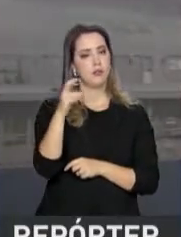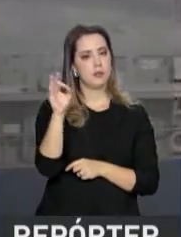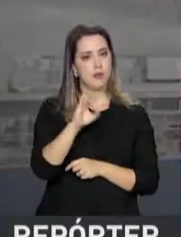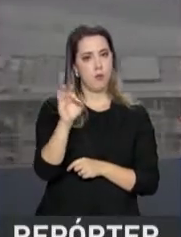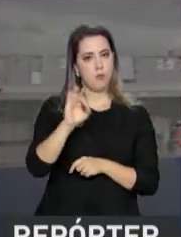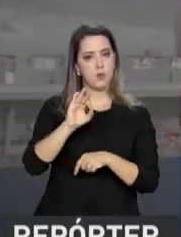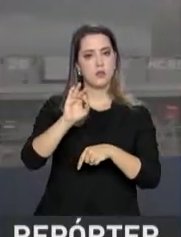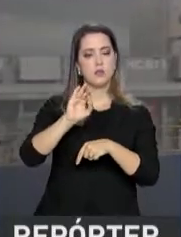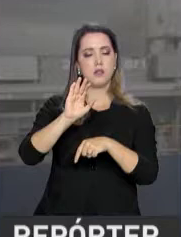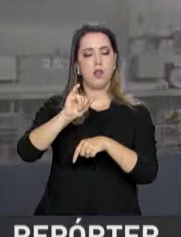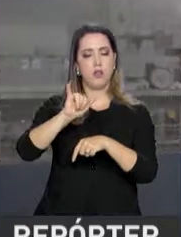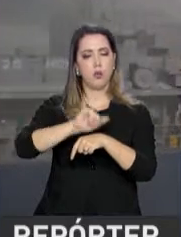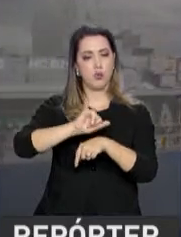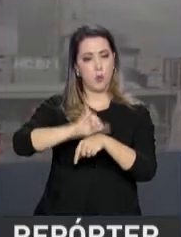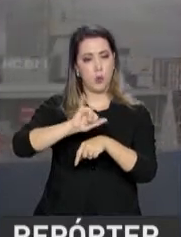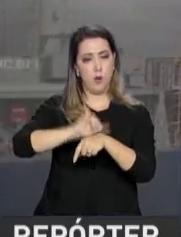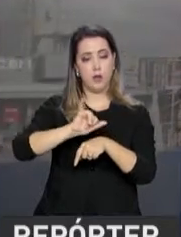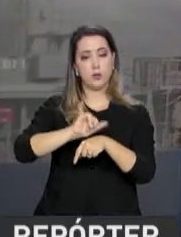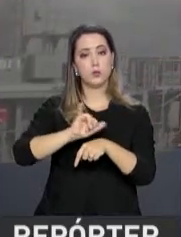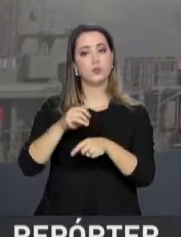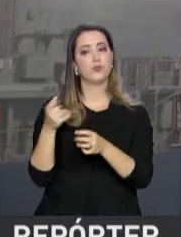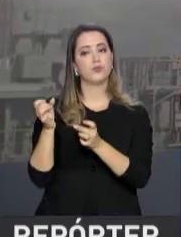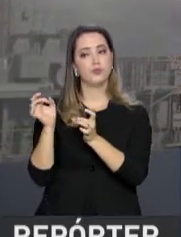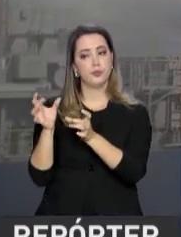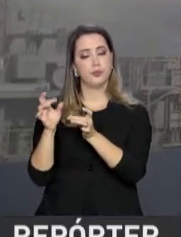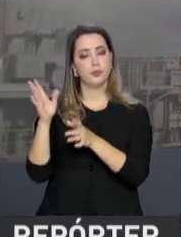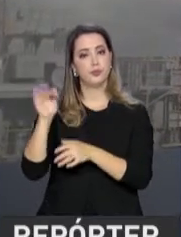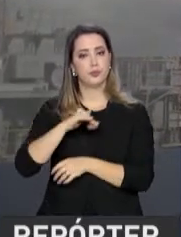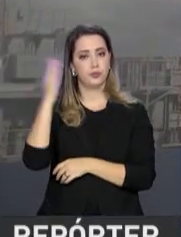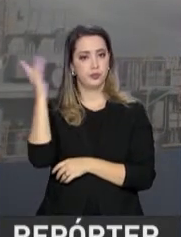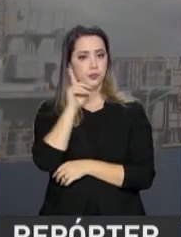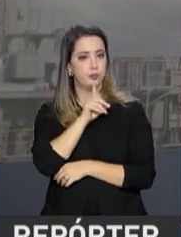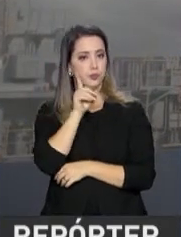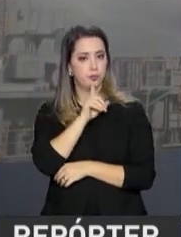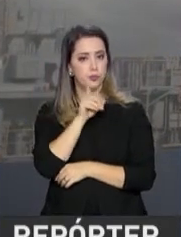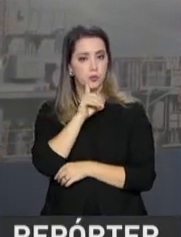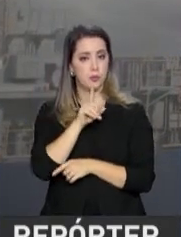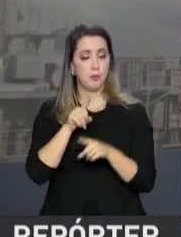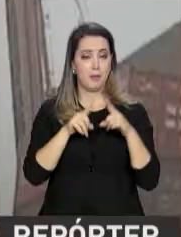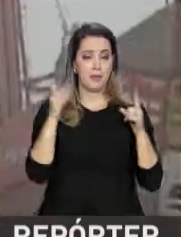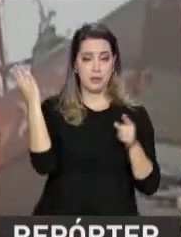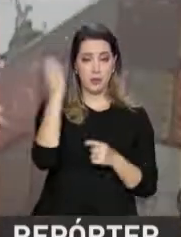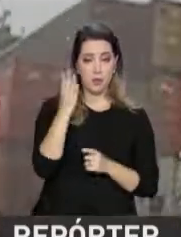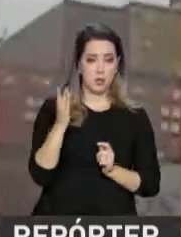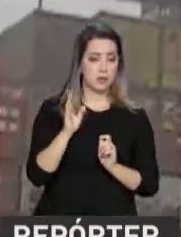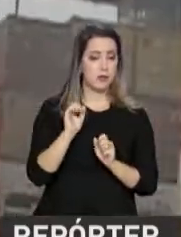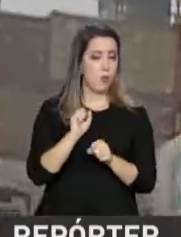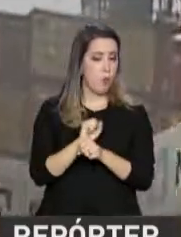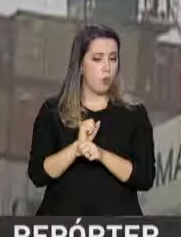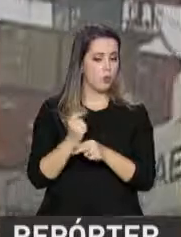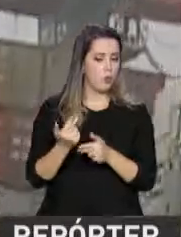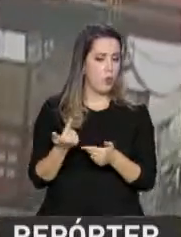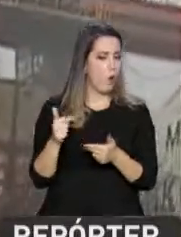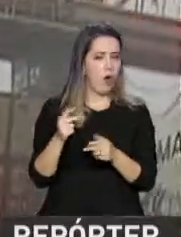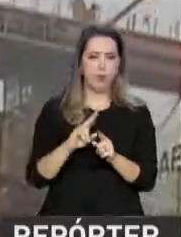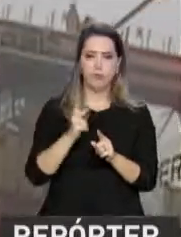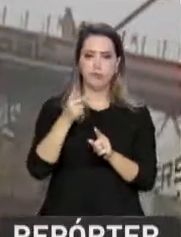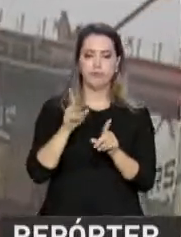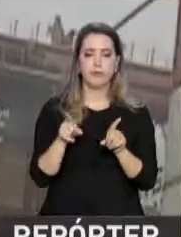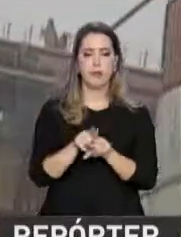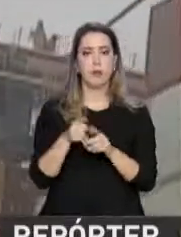sobre o aço importados suspensa no caso brasileiro até o fim deste mês o governo espera que a iniciativa